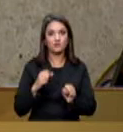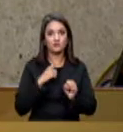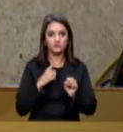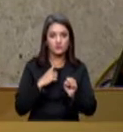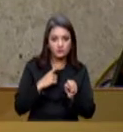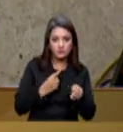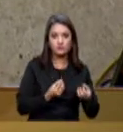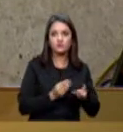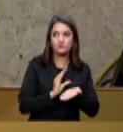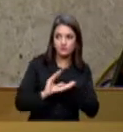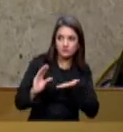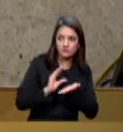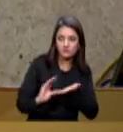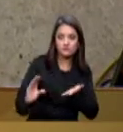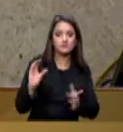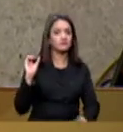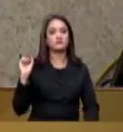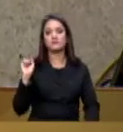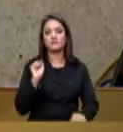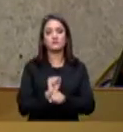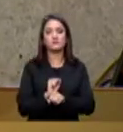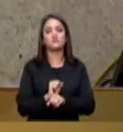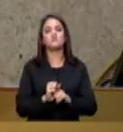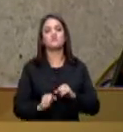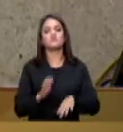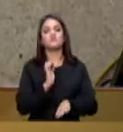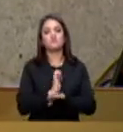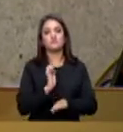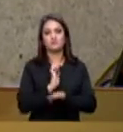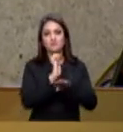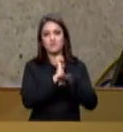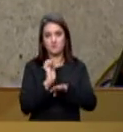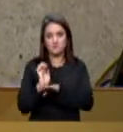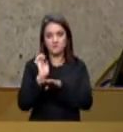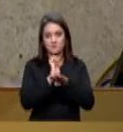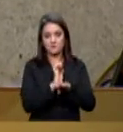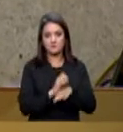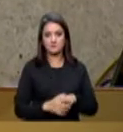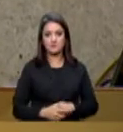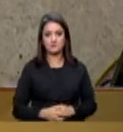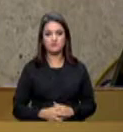deixou de residir nos Estados da Federação.